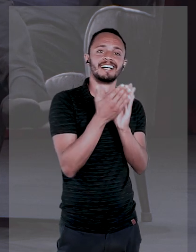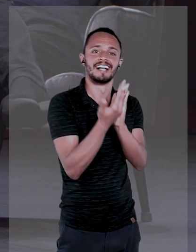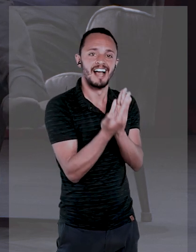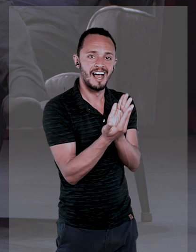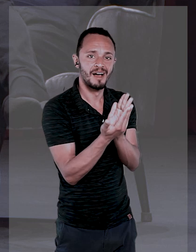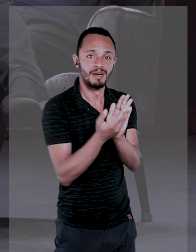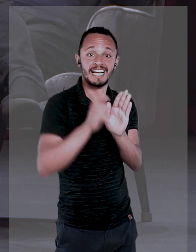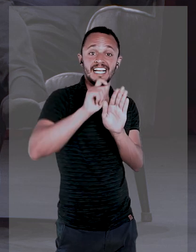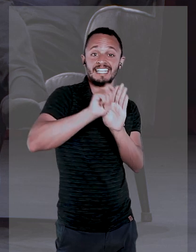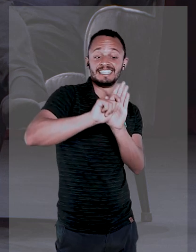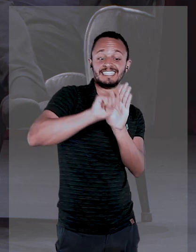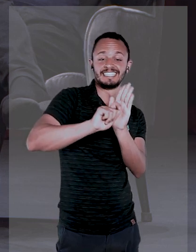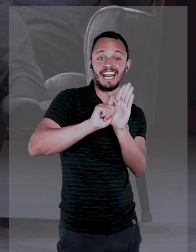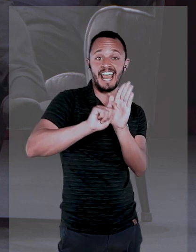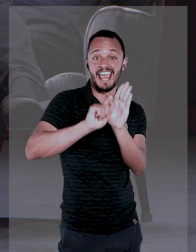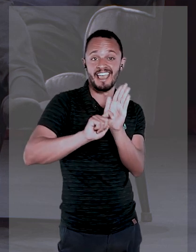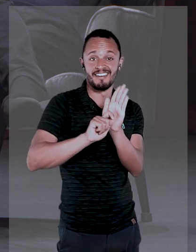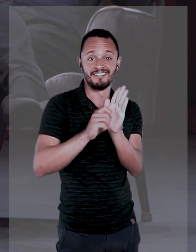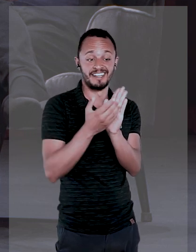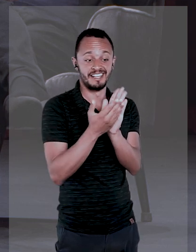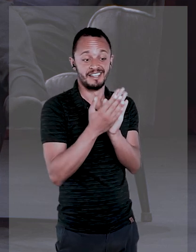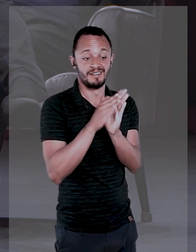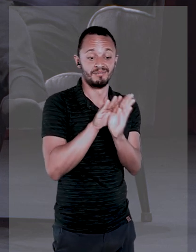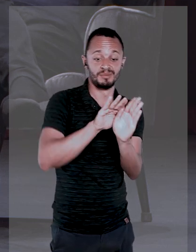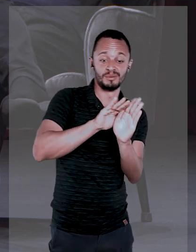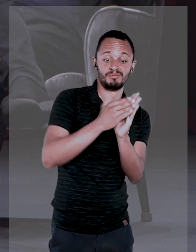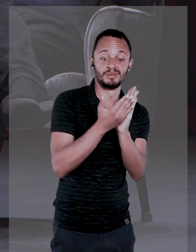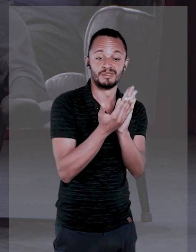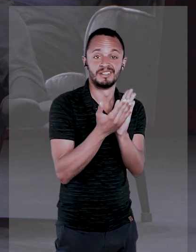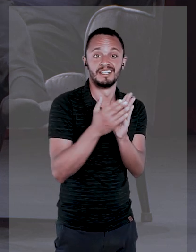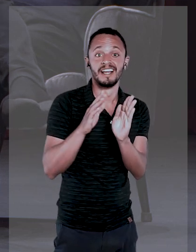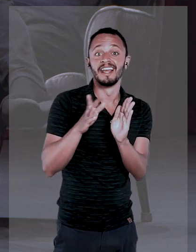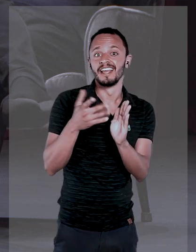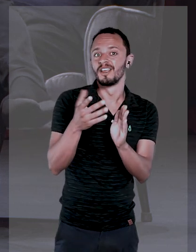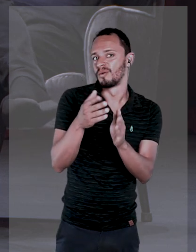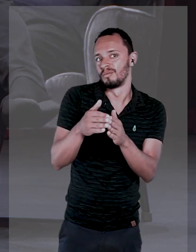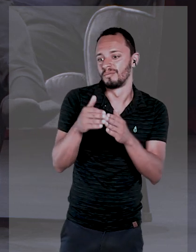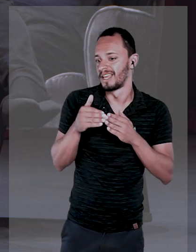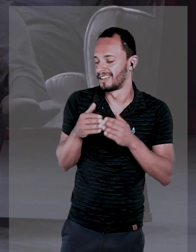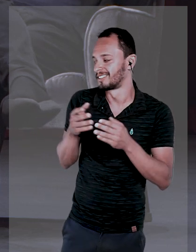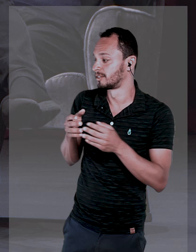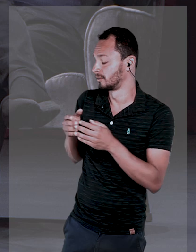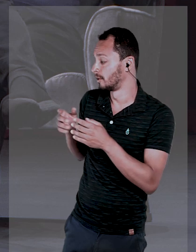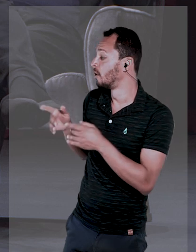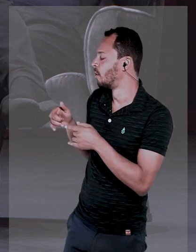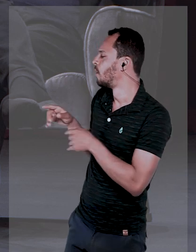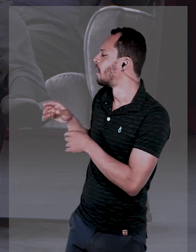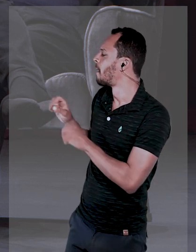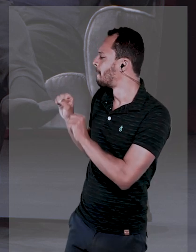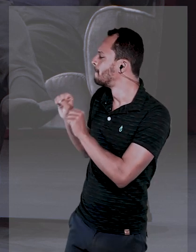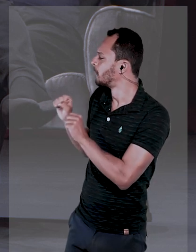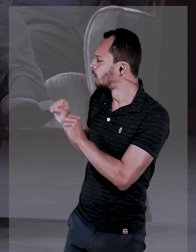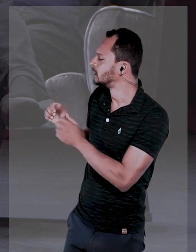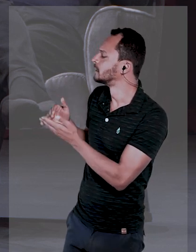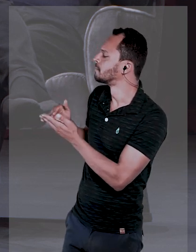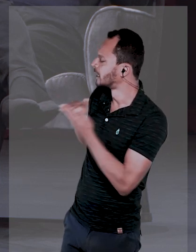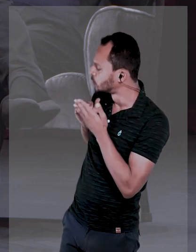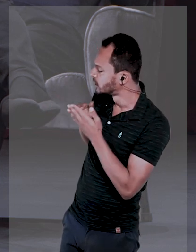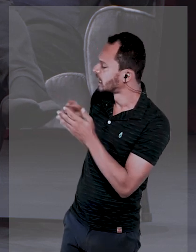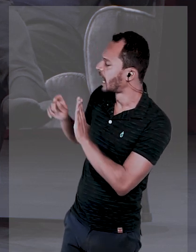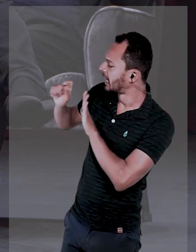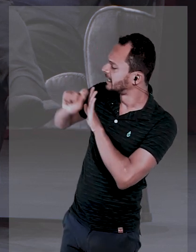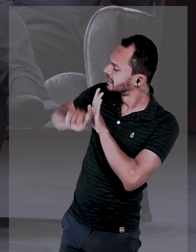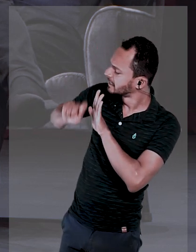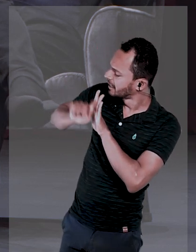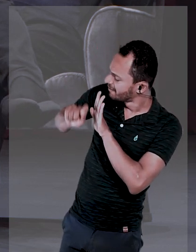faz um prefácio, quem escreve uma orelha, aí já é um território livre onde eu convido, no fundo, quem eu quiser